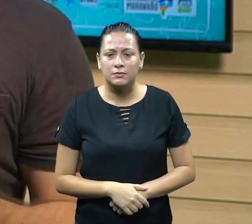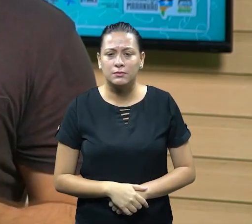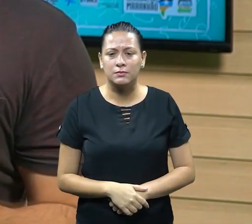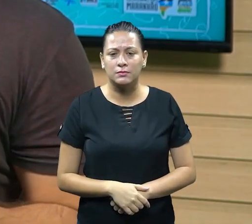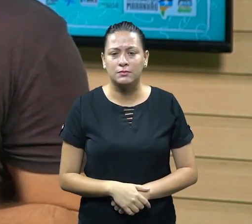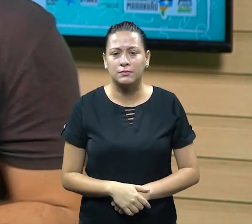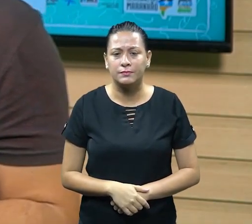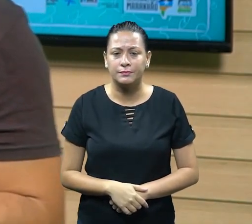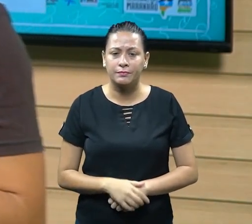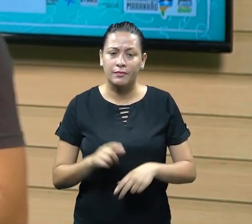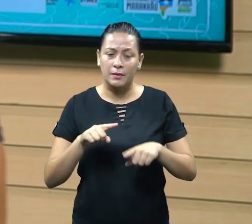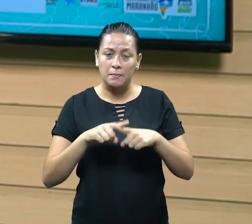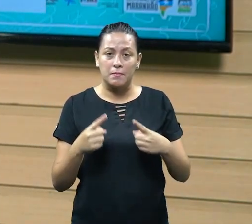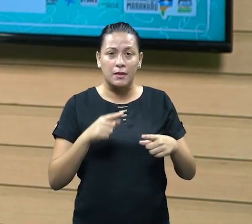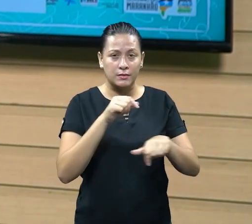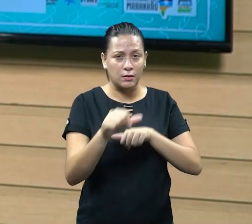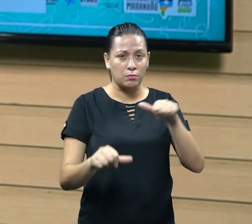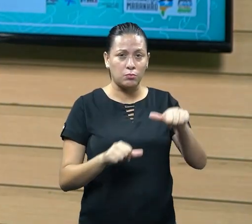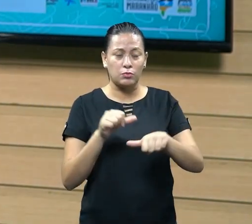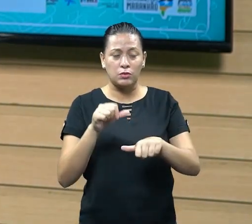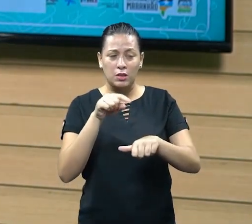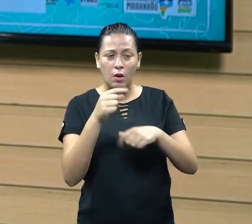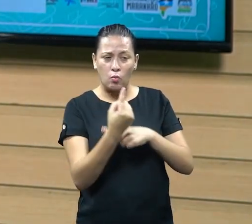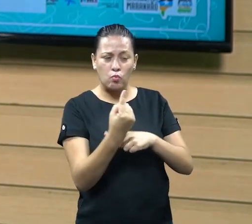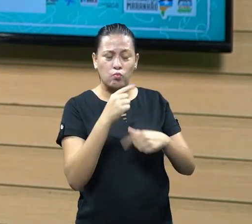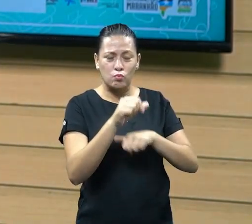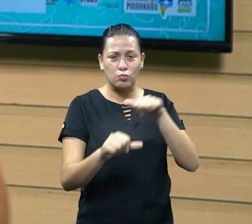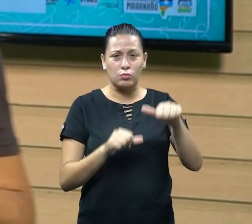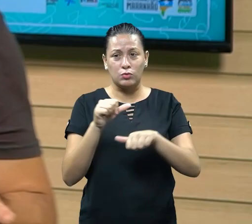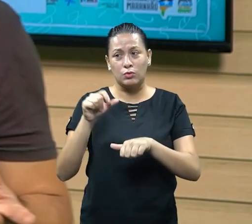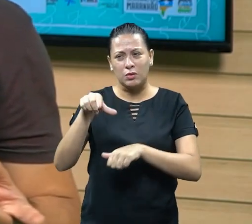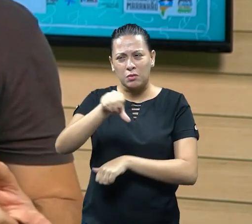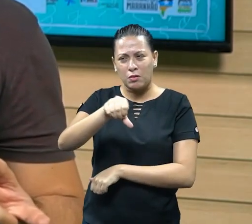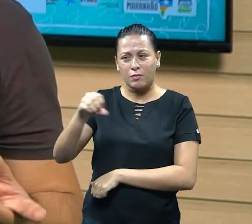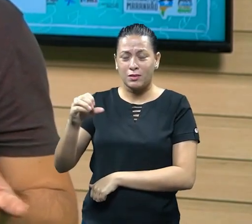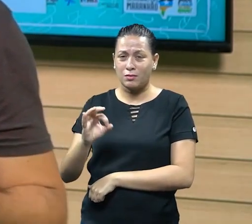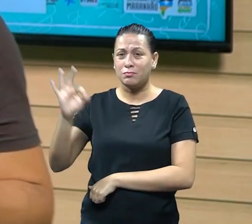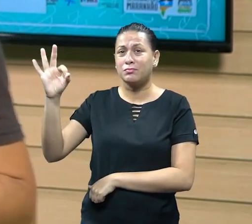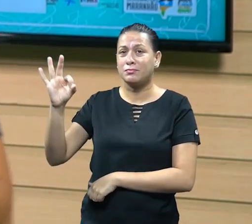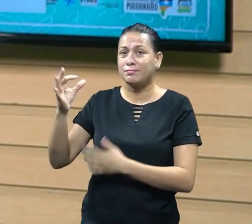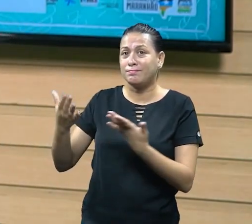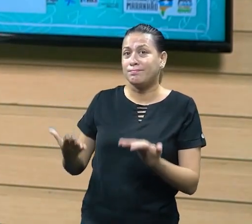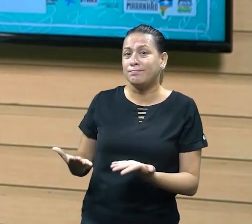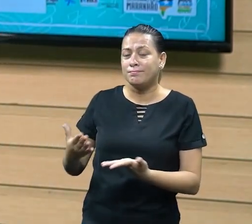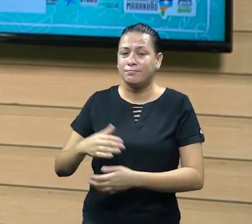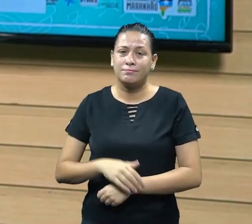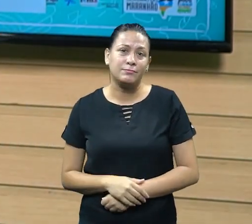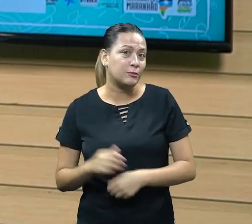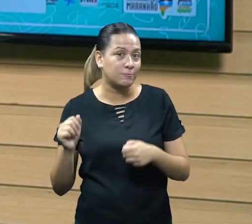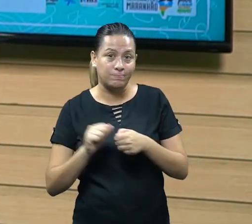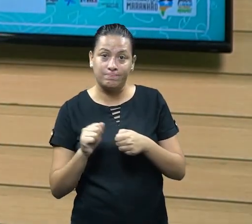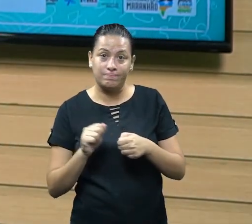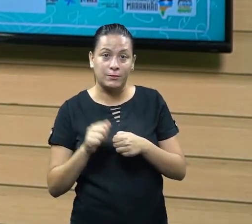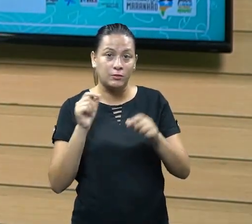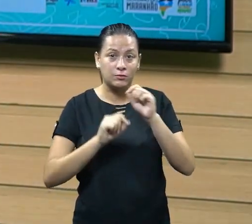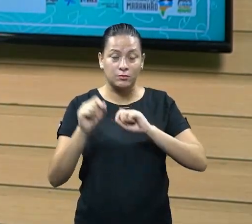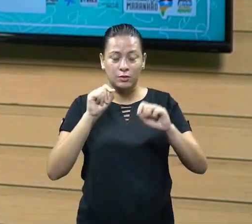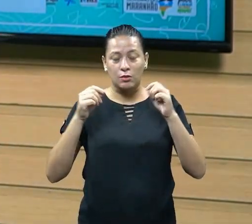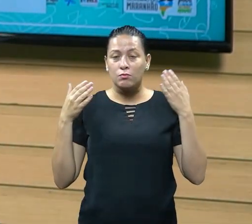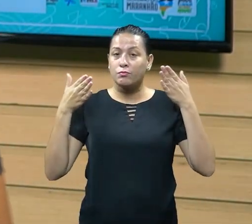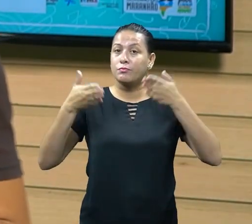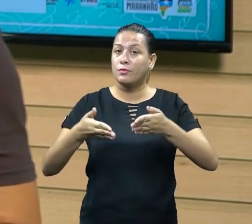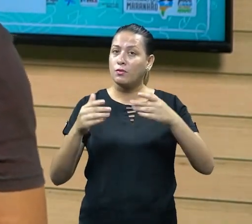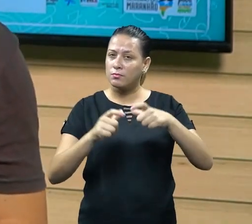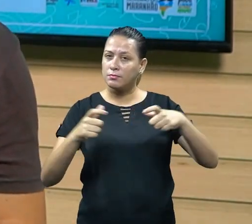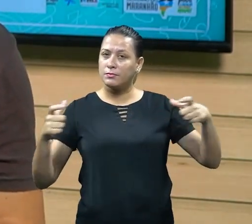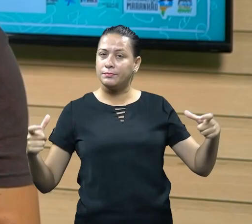Mas se você olhar que a mudança por um vai desagradar 99%, não faça. Foque sempre na maioria.